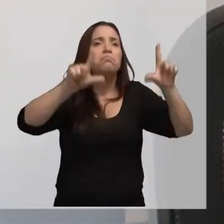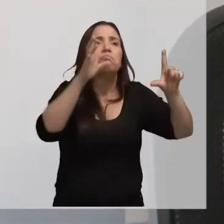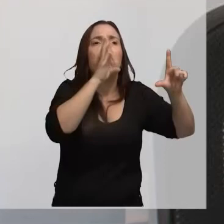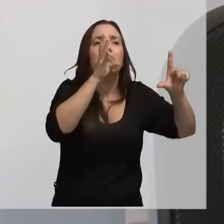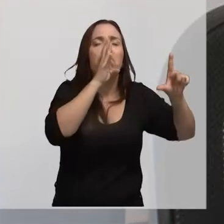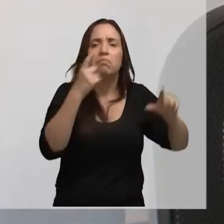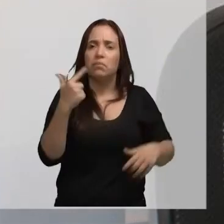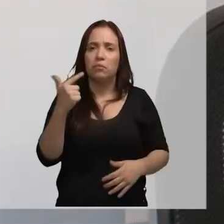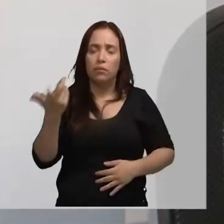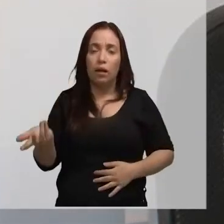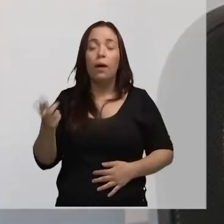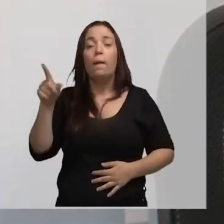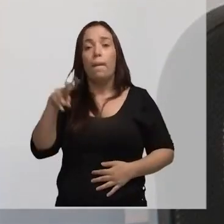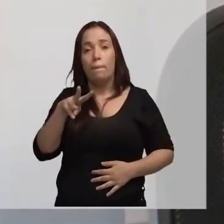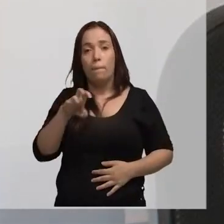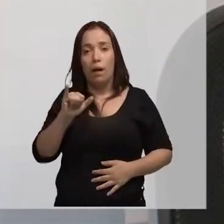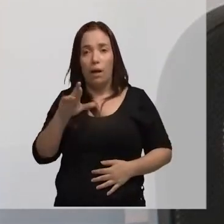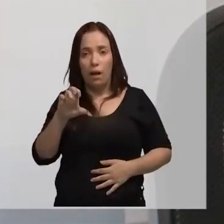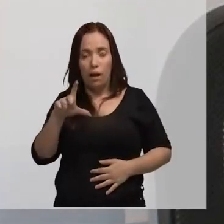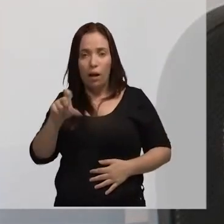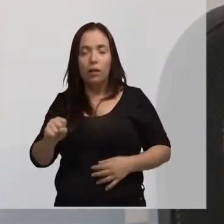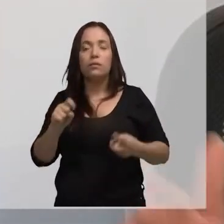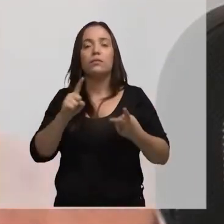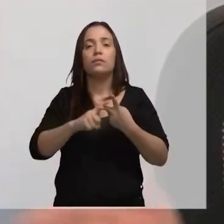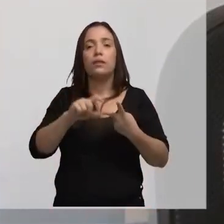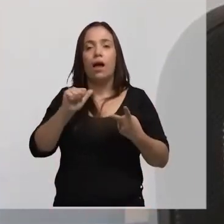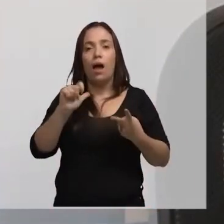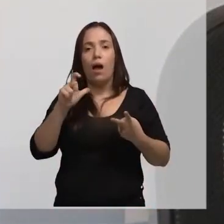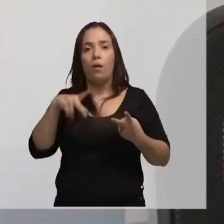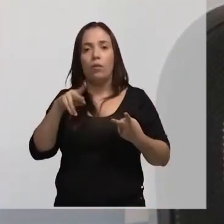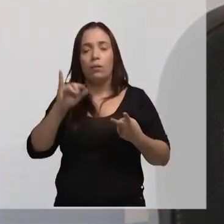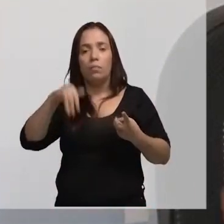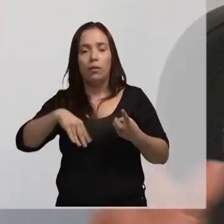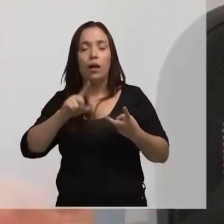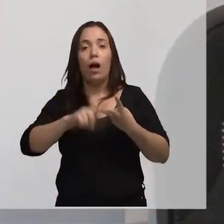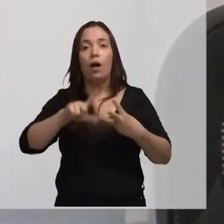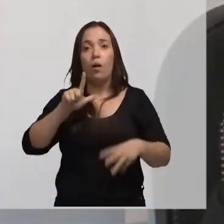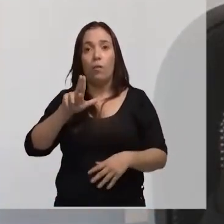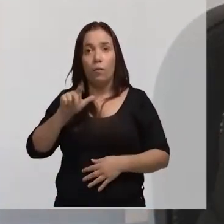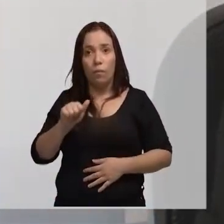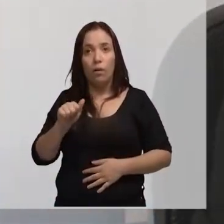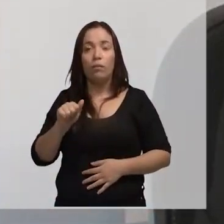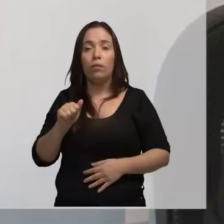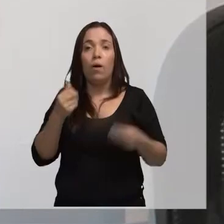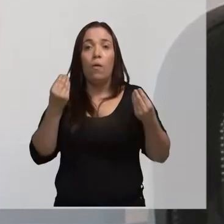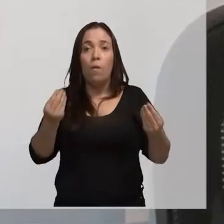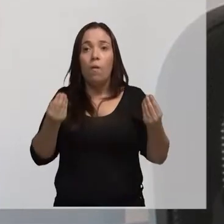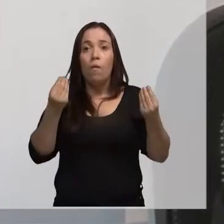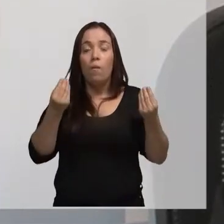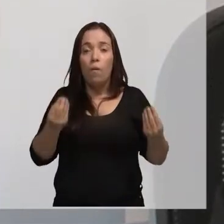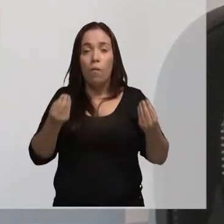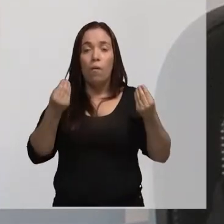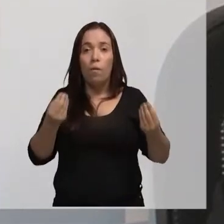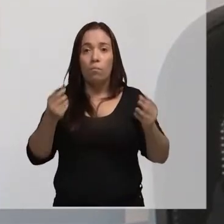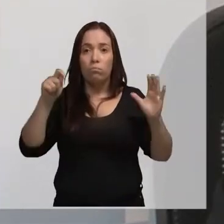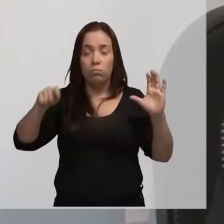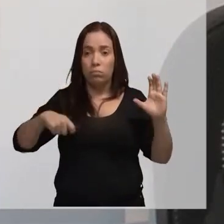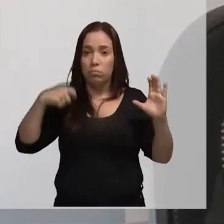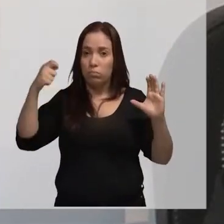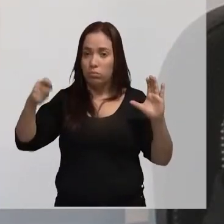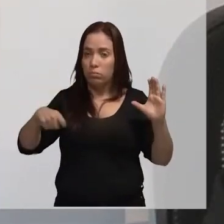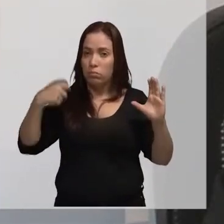programa do Henrique Meirelles e do Geraldo Alckmin e do próprio Lula, que vai ser uma loucura, na minha avaliação, você usar